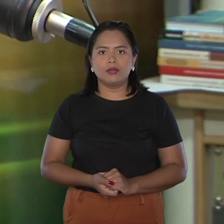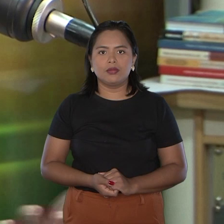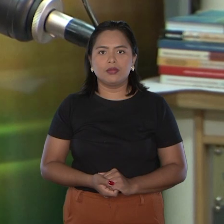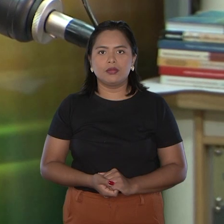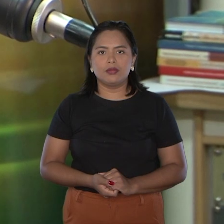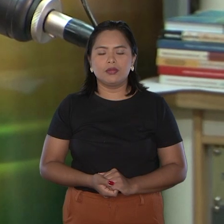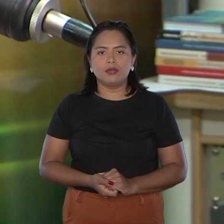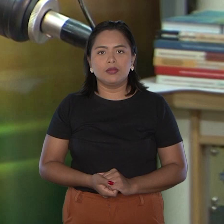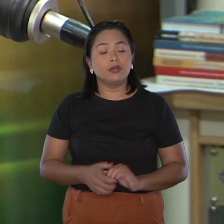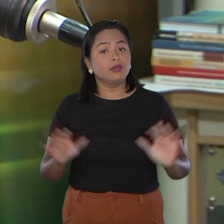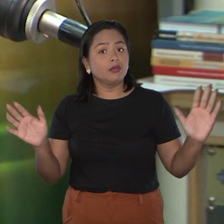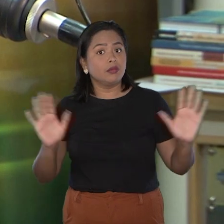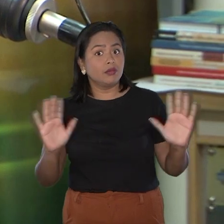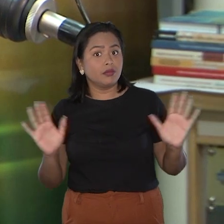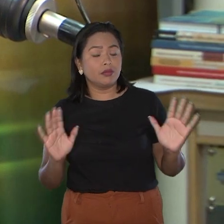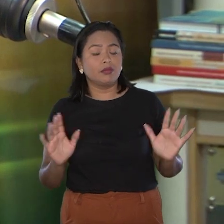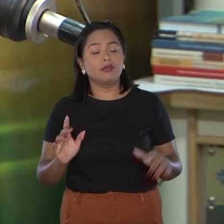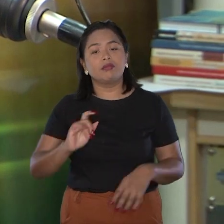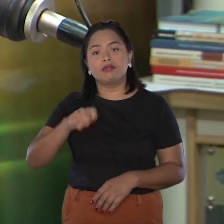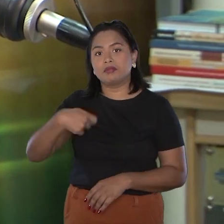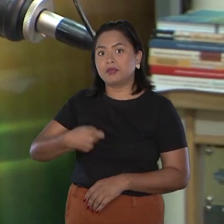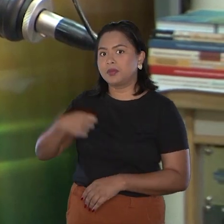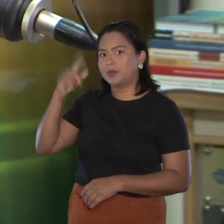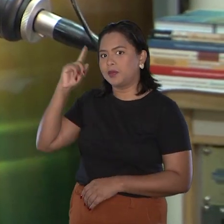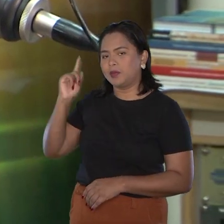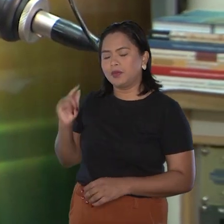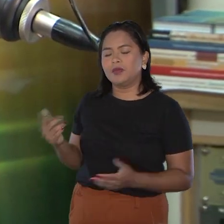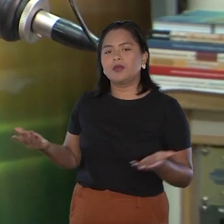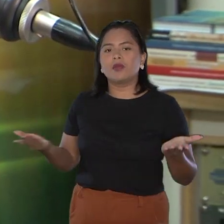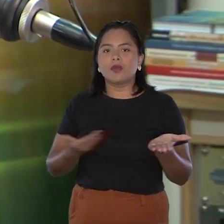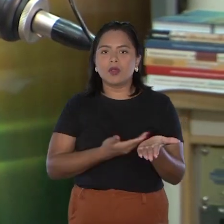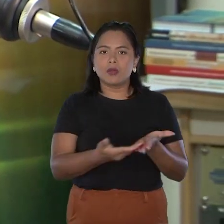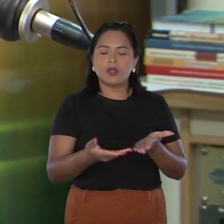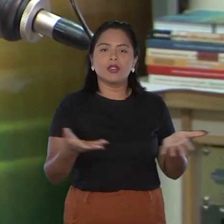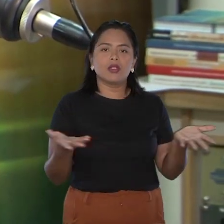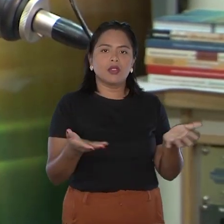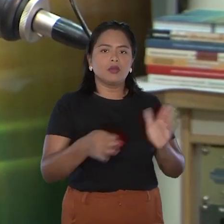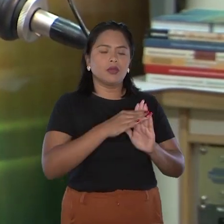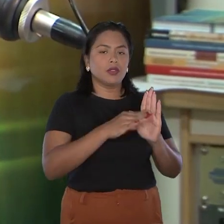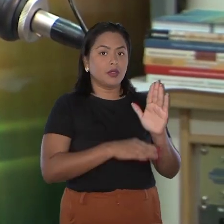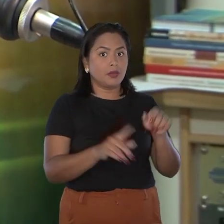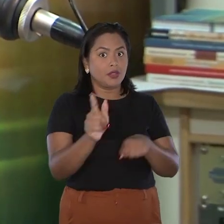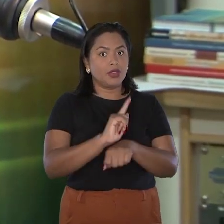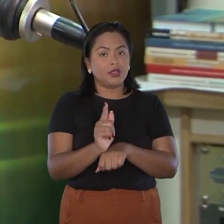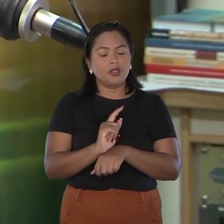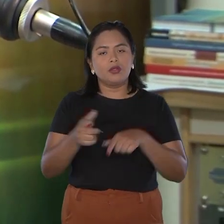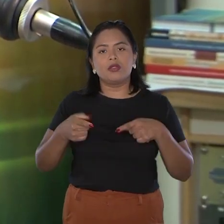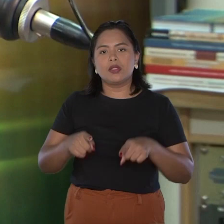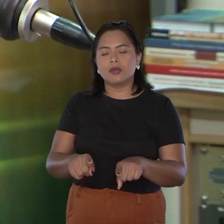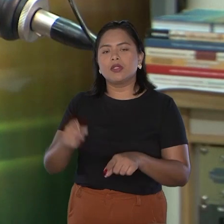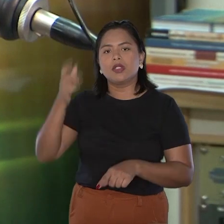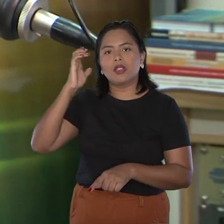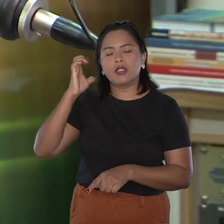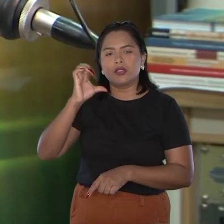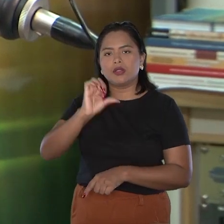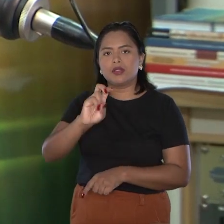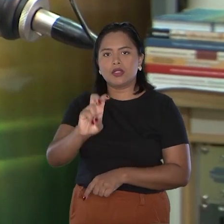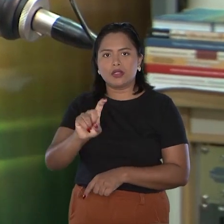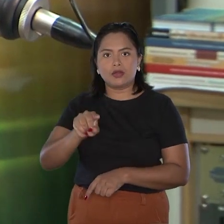Olá eu sou Jéssica Nascimento estamos começando o programa o assunto a gestão pela Rádio Universitária